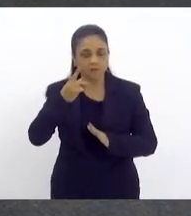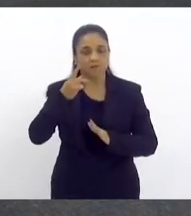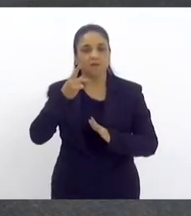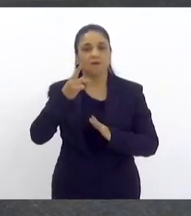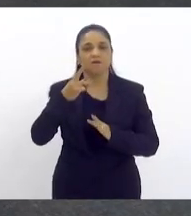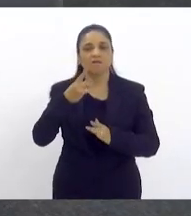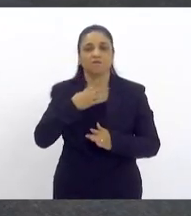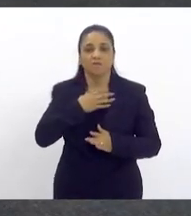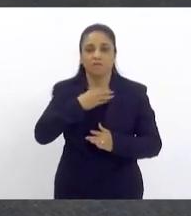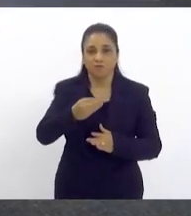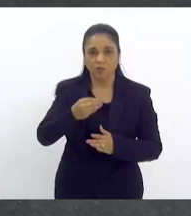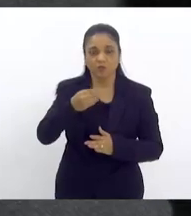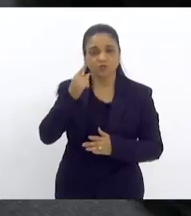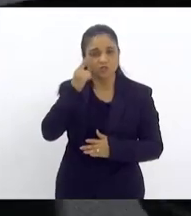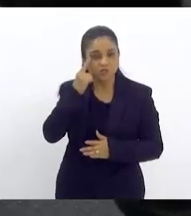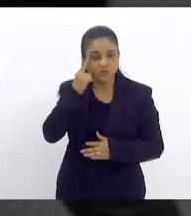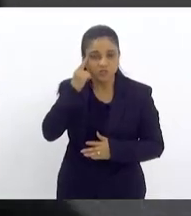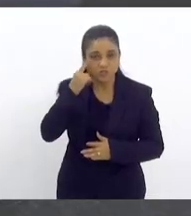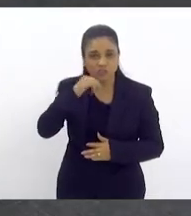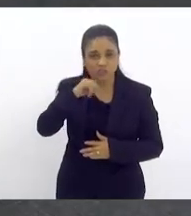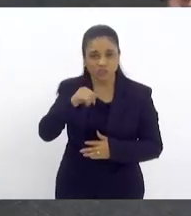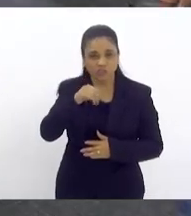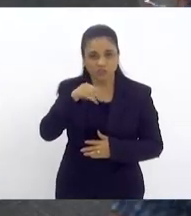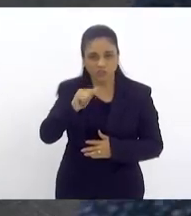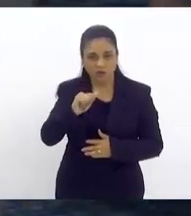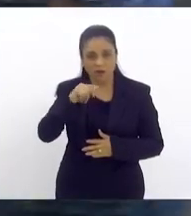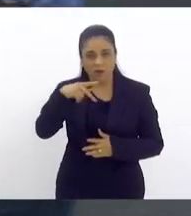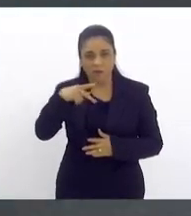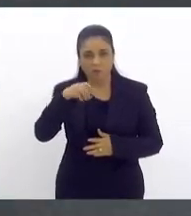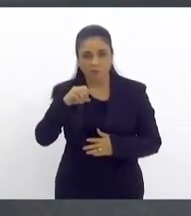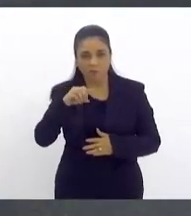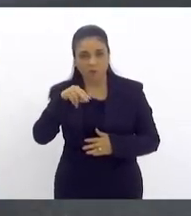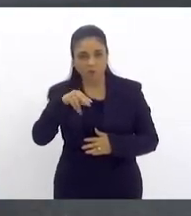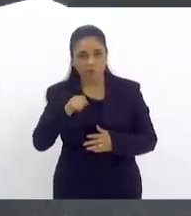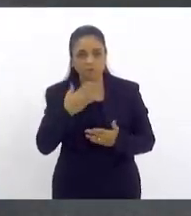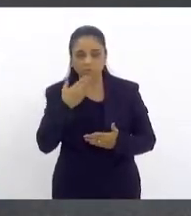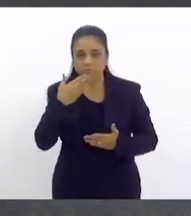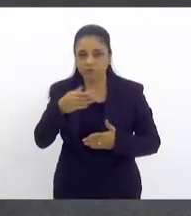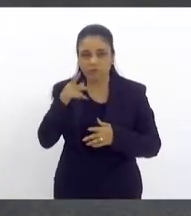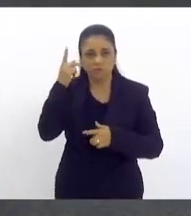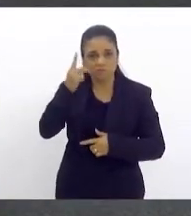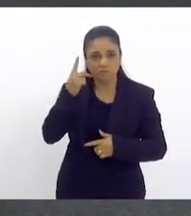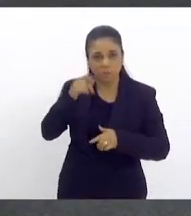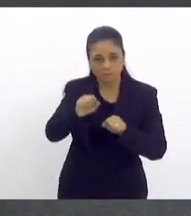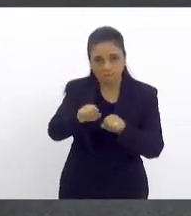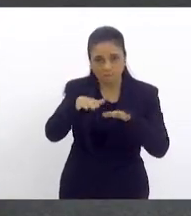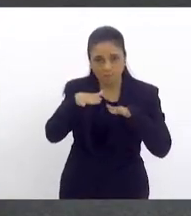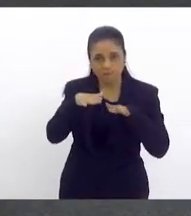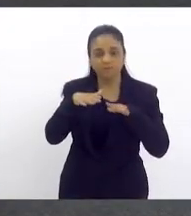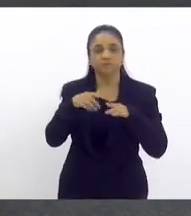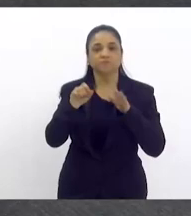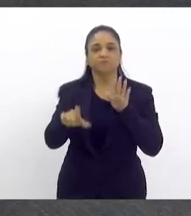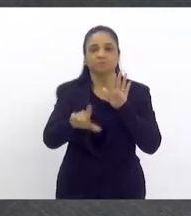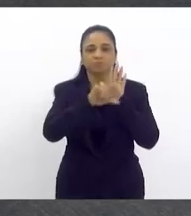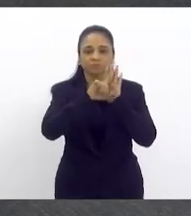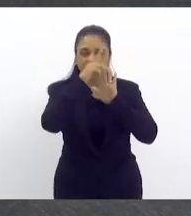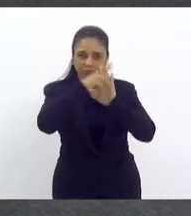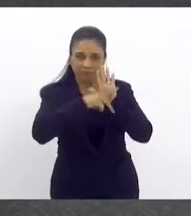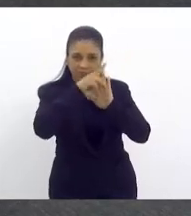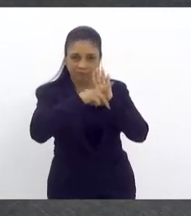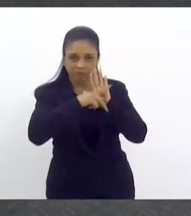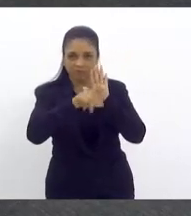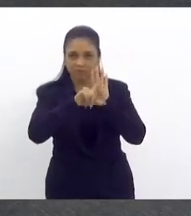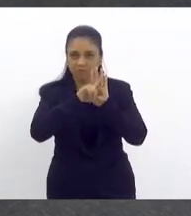e eu aproveito para pedir aqui no plenário a qual o Toledo projeto de lei que te ajudo tá protocolando para falar sobre